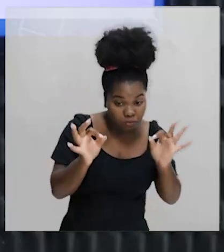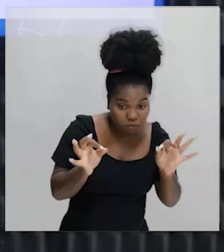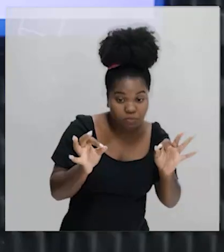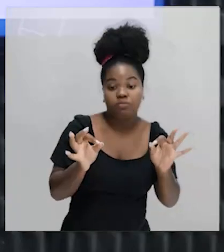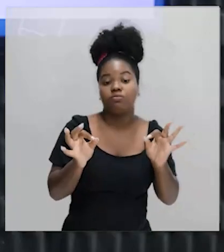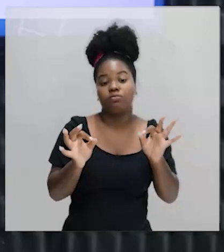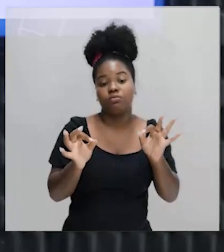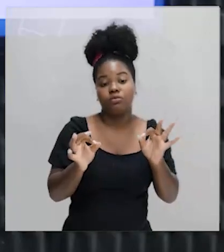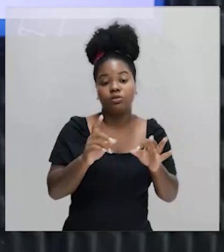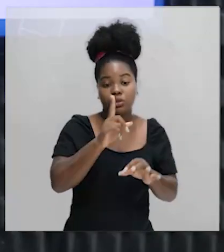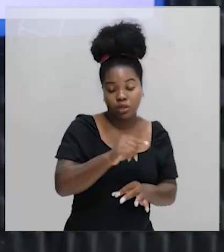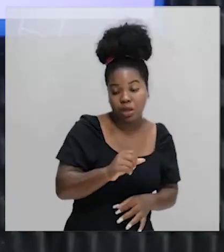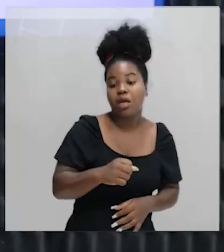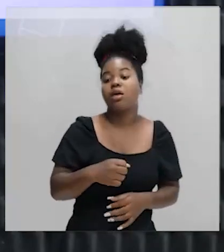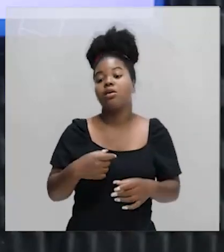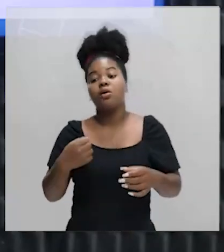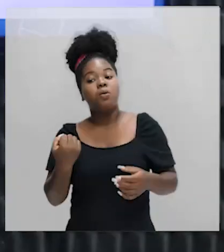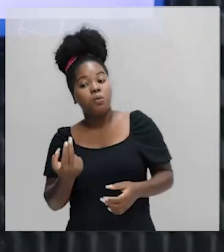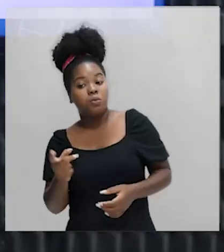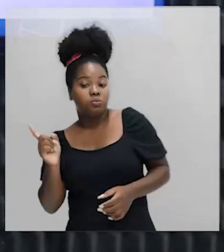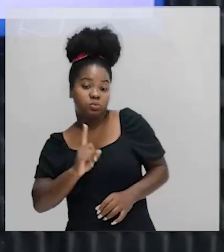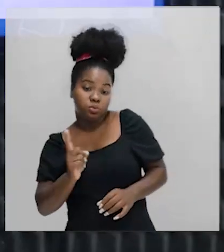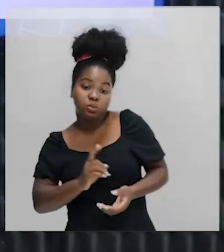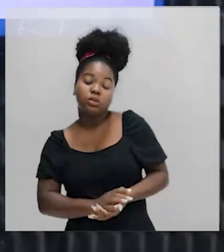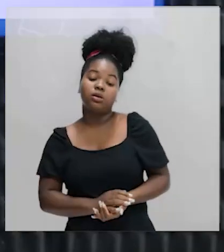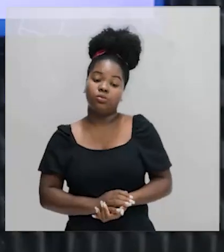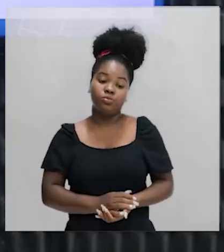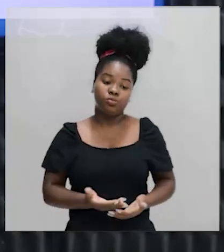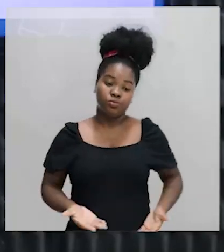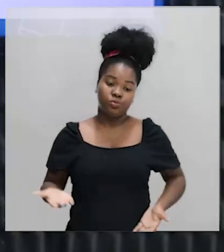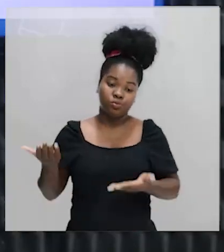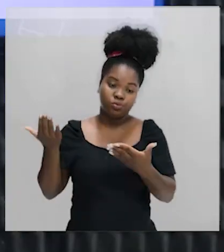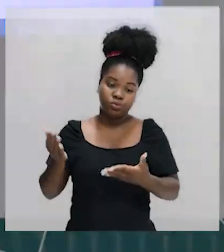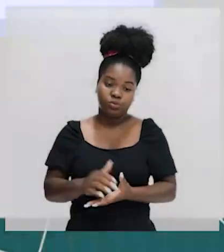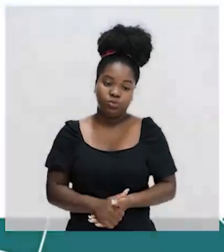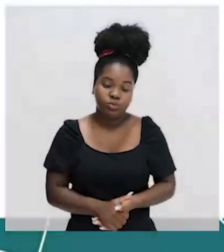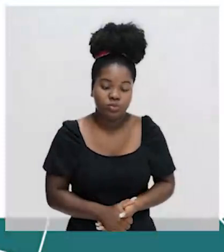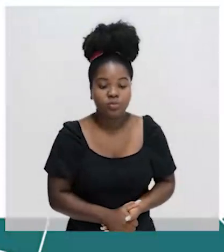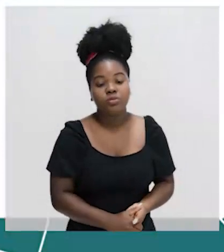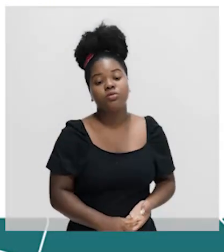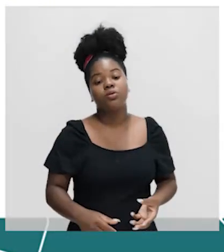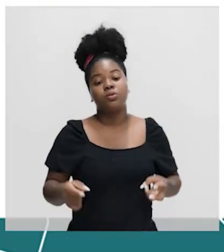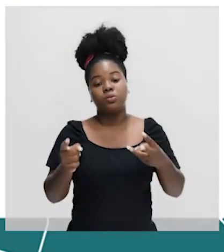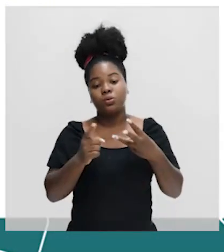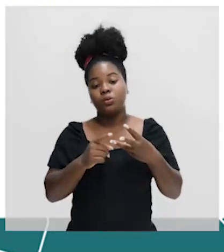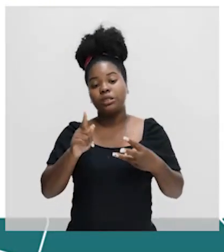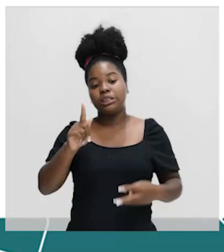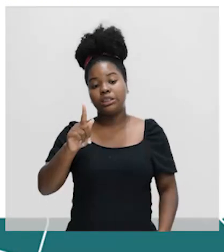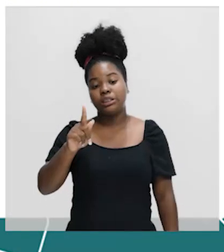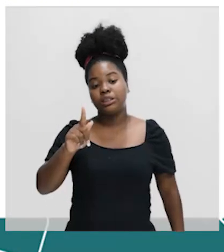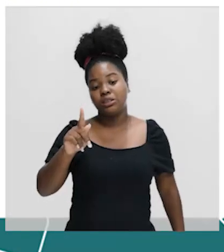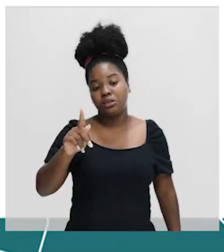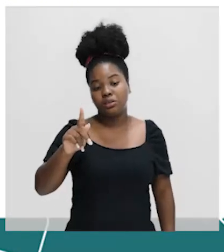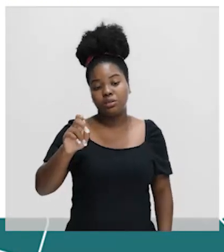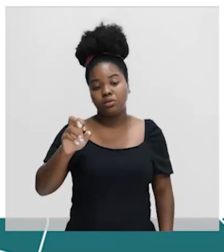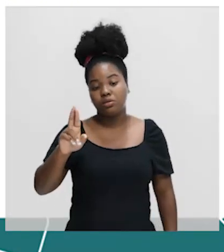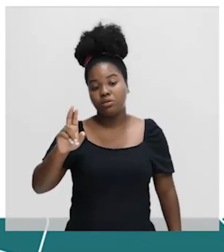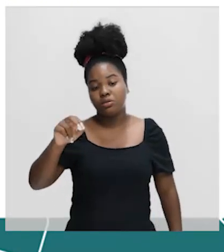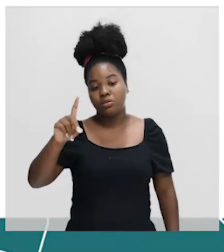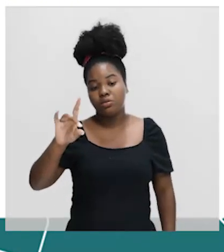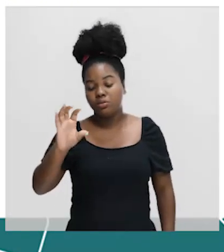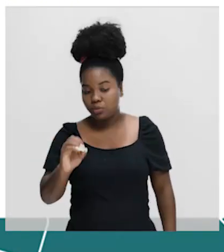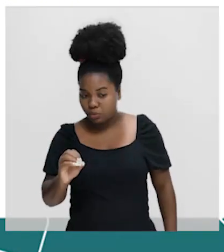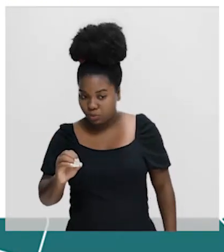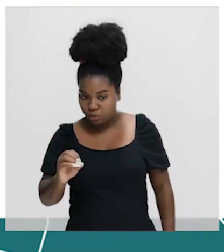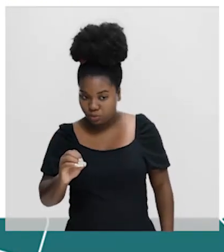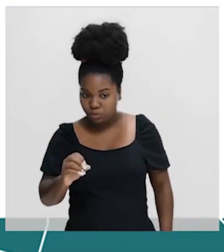é particípio regular ou particípio irregular. O gerúndio. O O gerúndio é a forma nominal